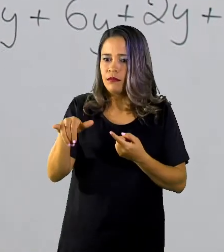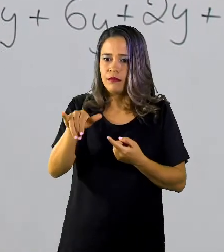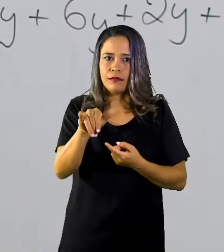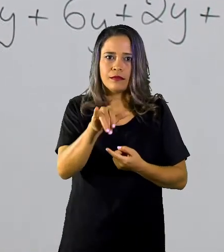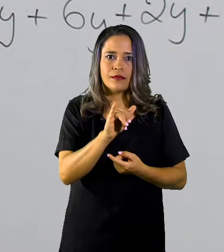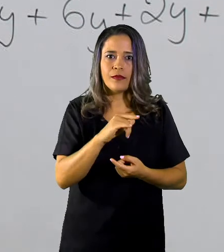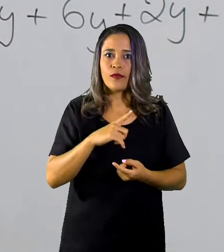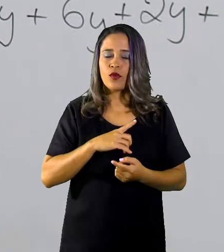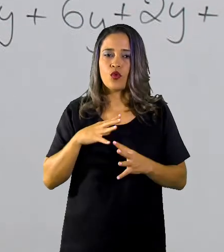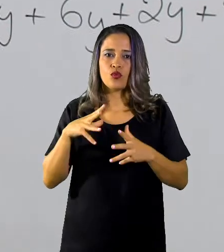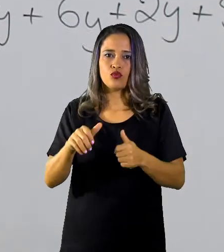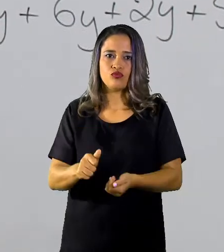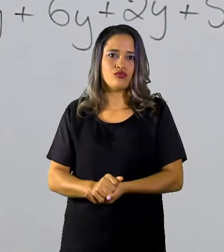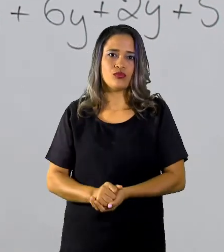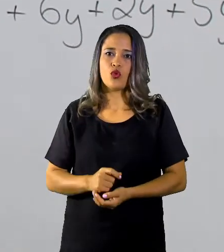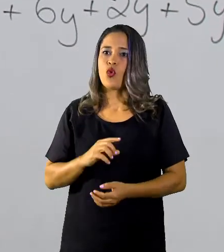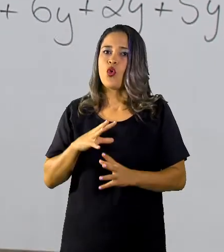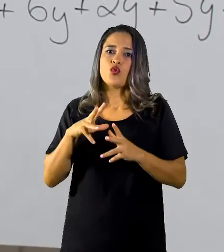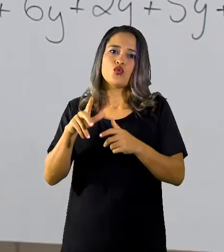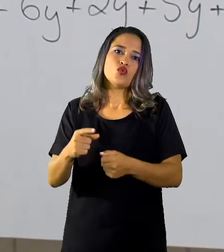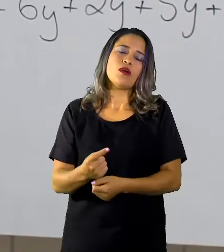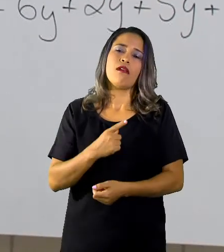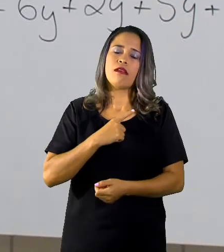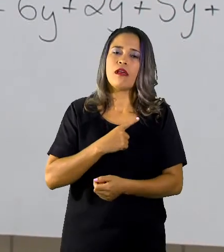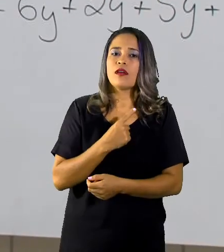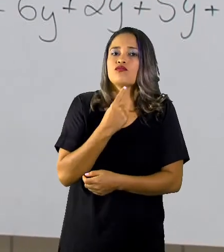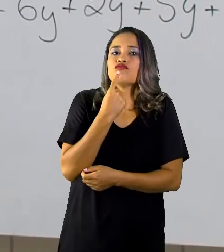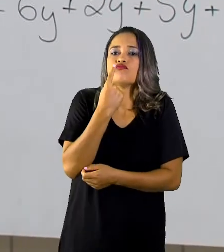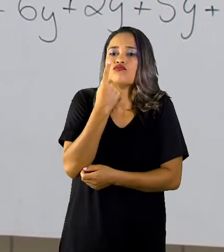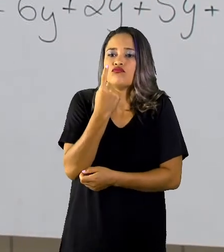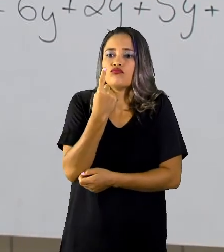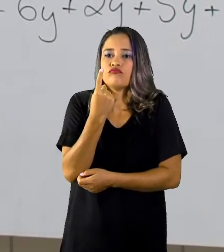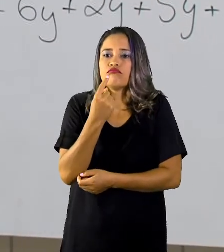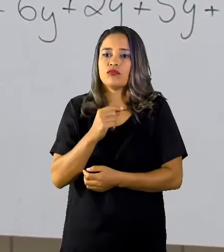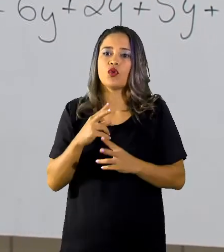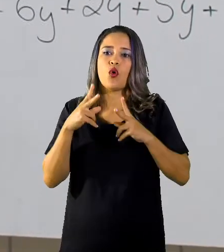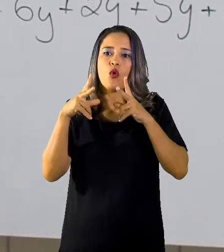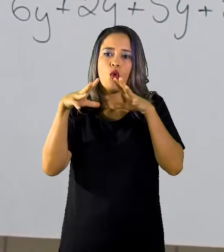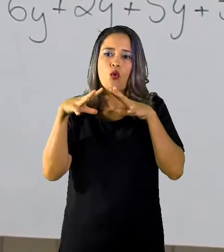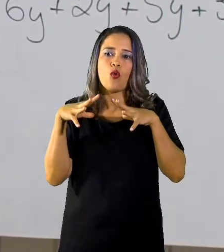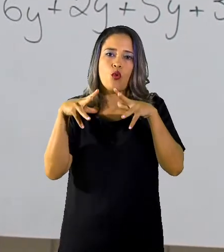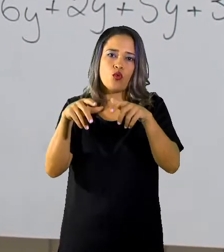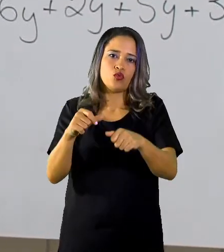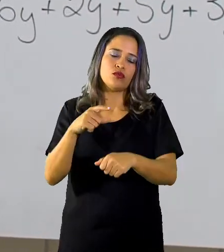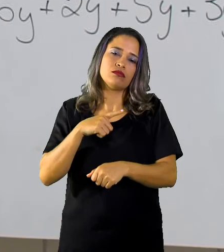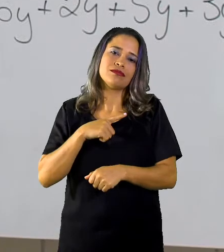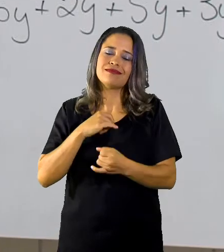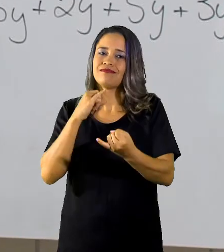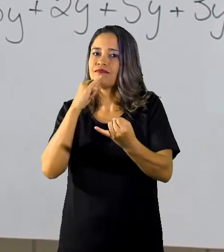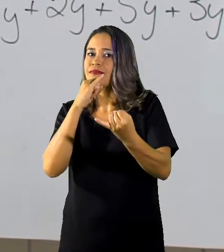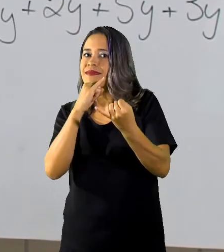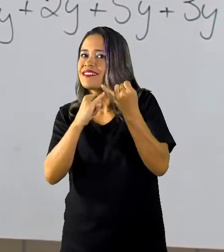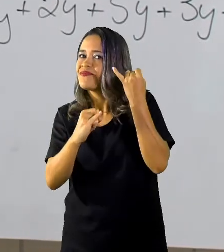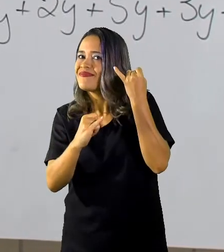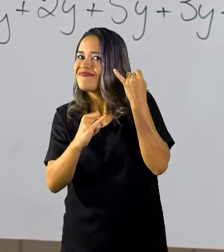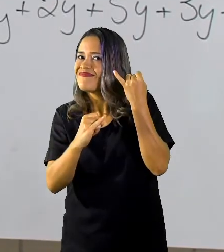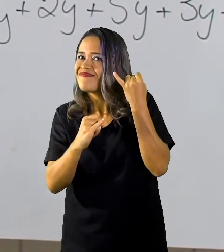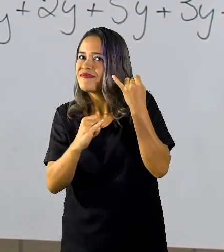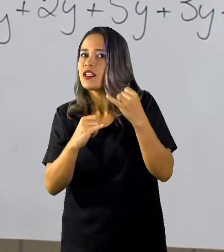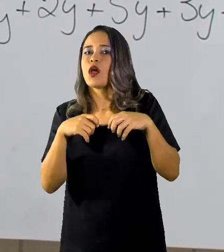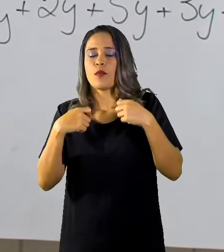possuem expoente 1, ou seja, todos são semelhantes. Se todos são semelhantes, eu vou somar todos